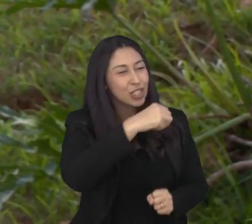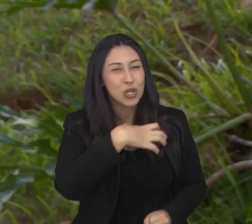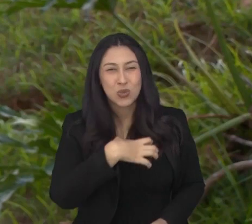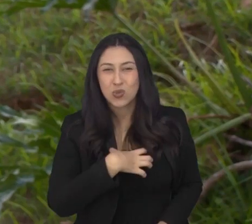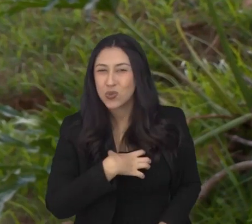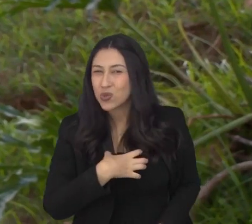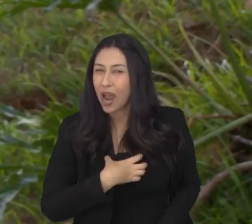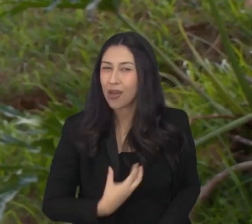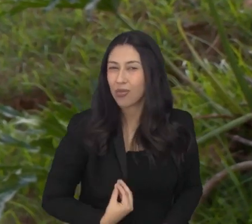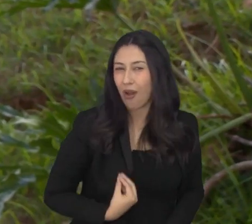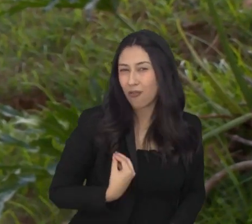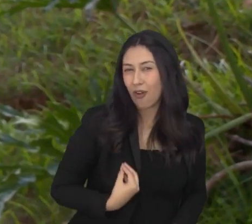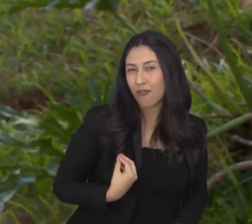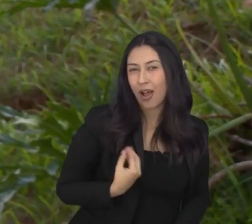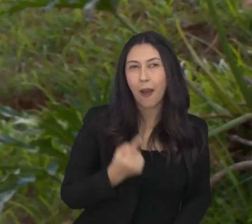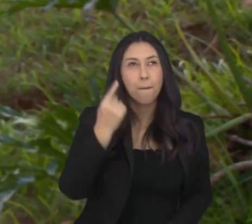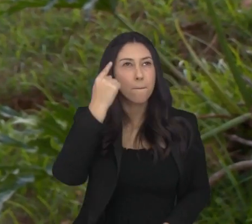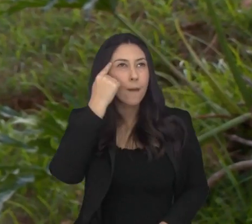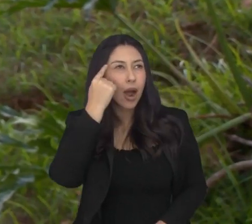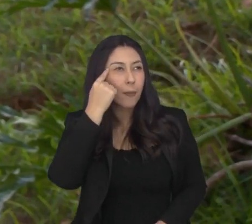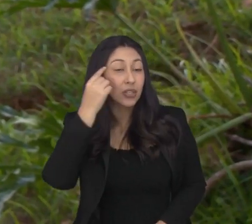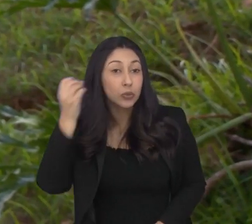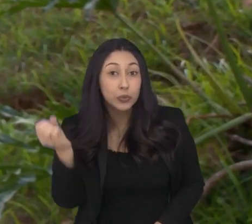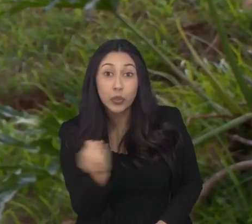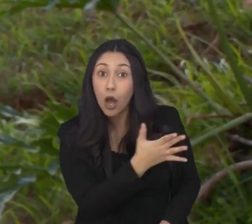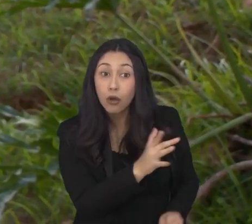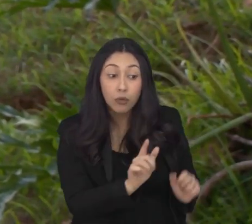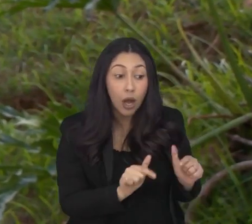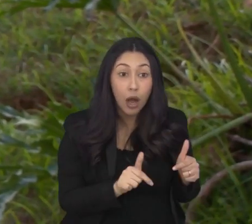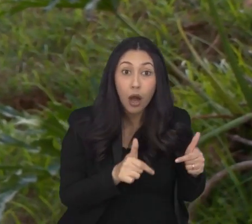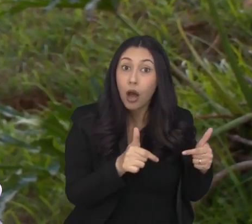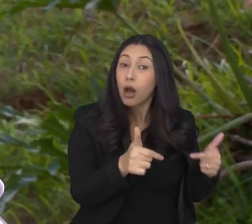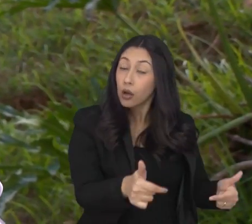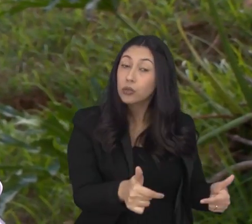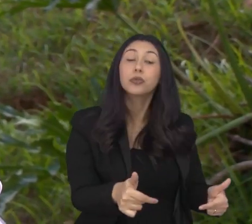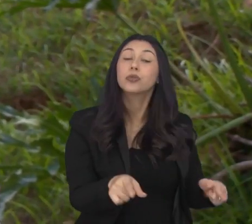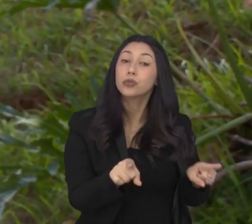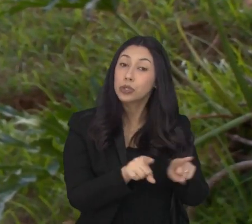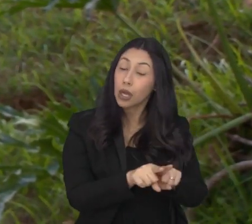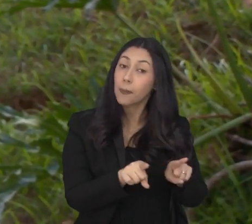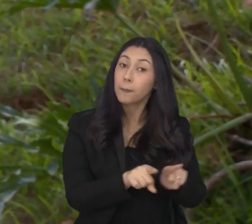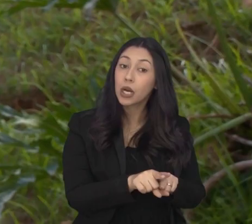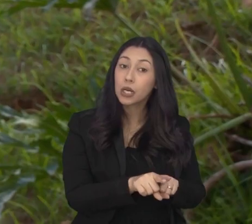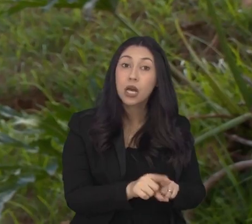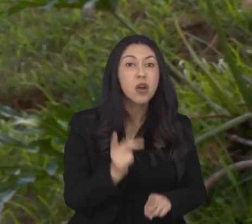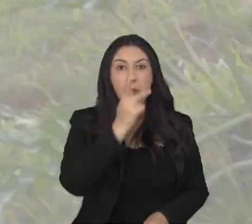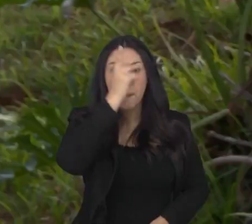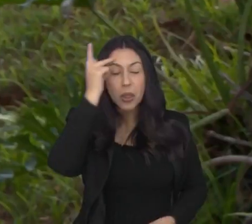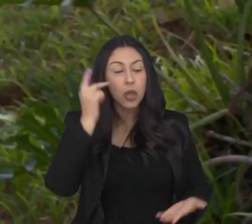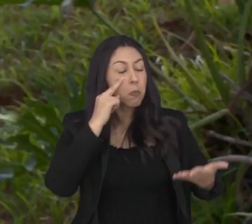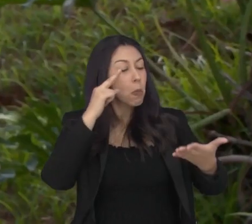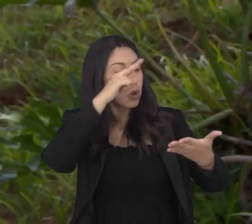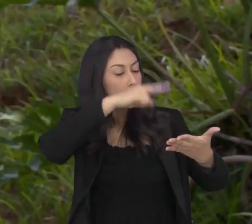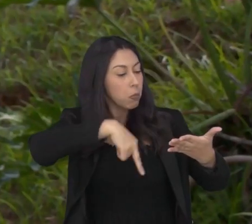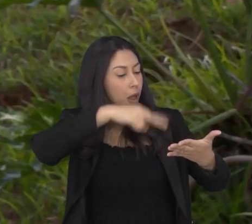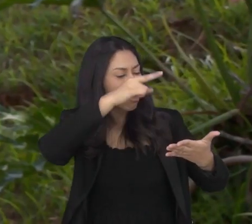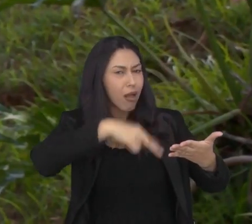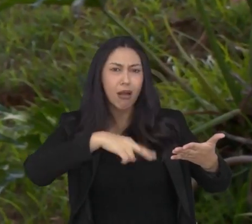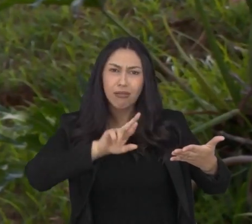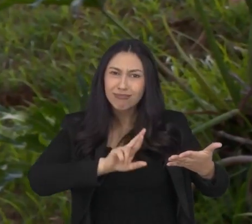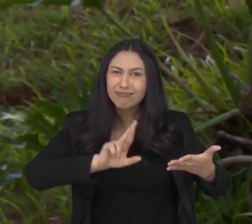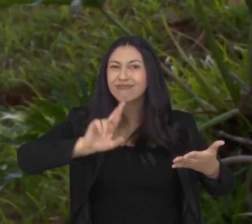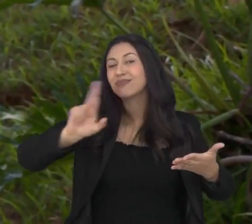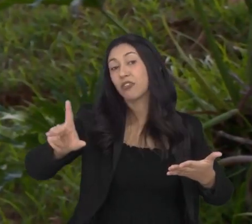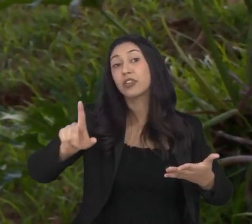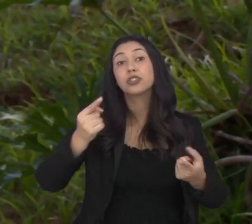aprende outros modos de viver, de pensar, de agir, de reagir a situações. Uma pessoa letrada, ela